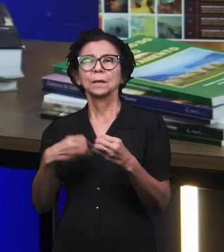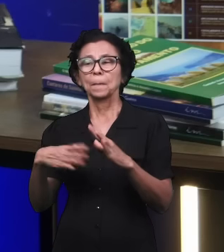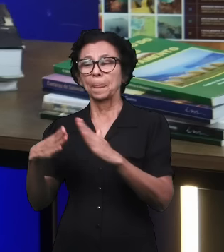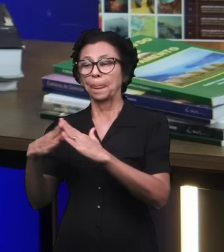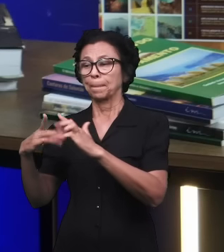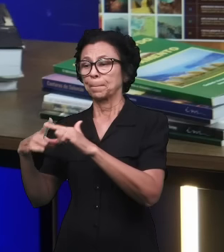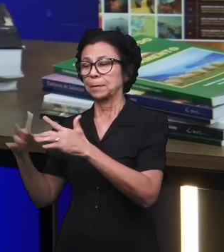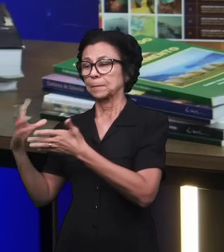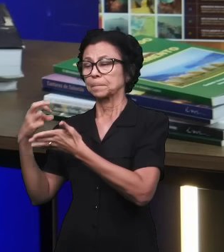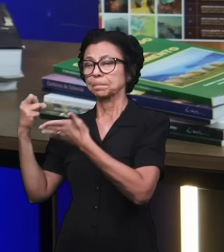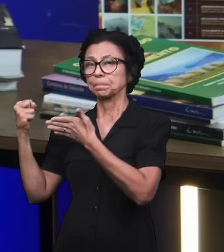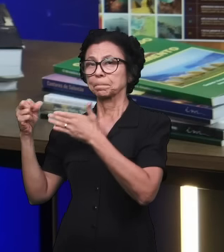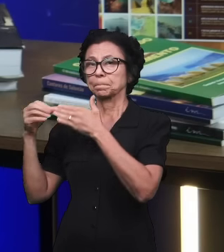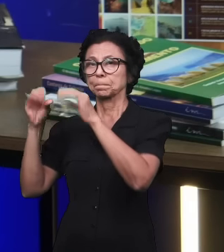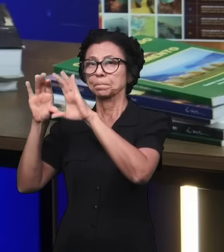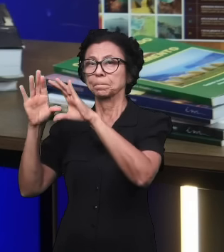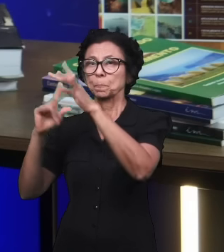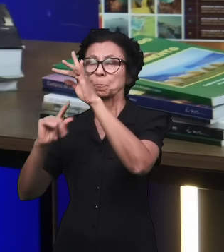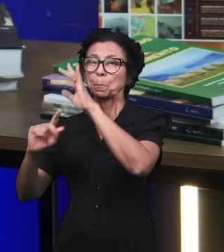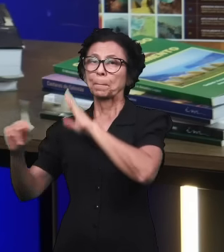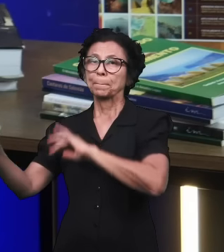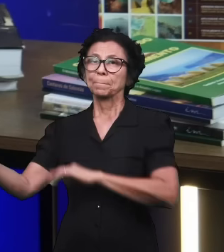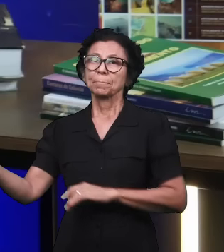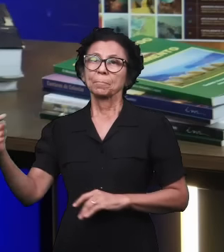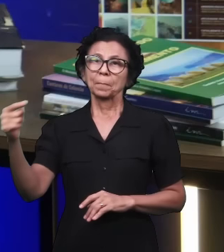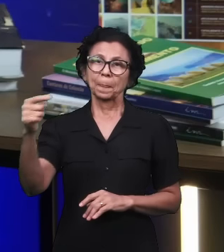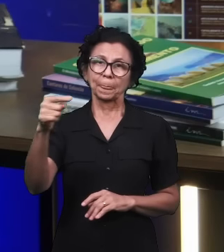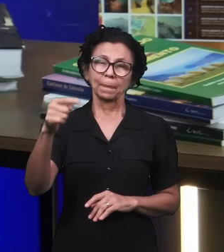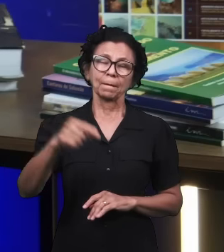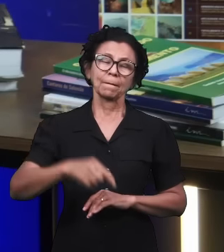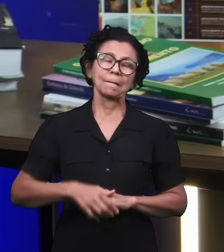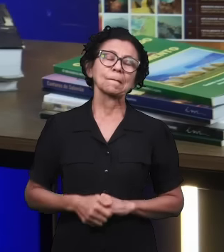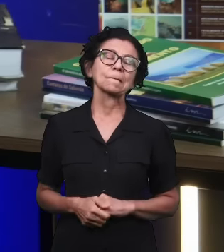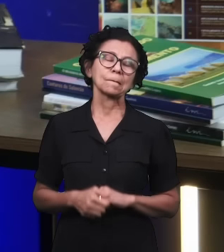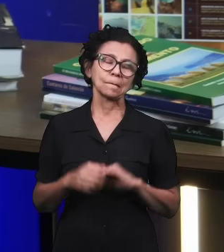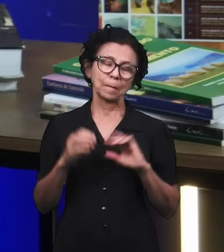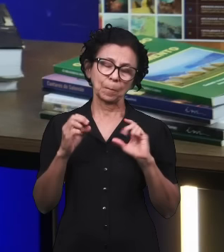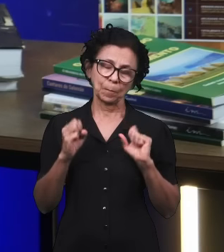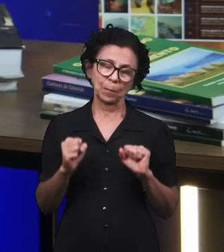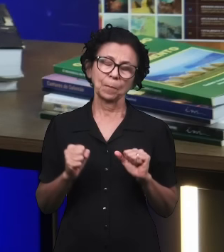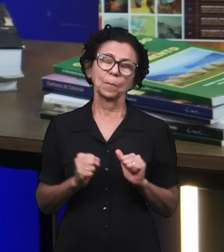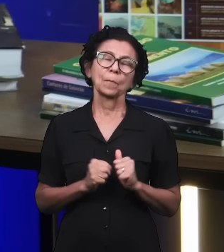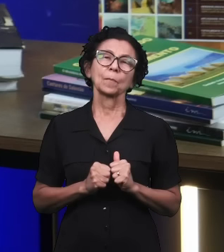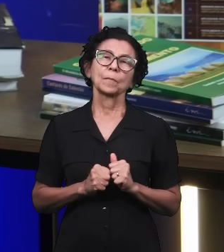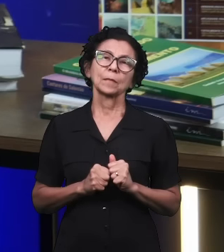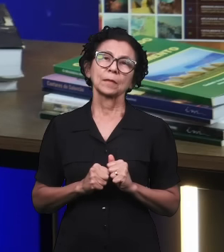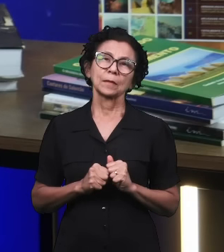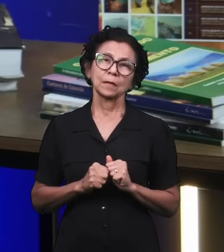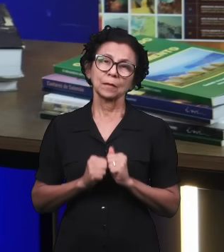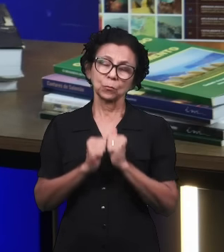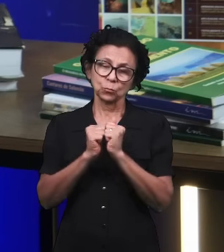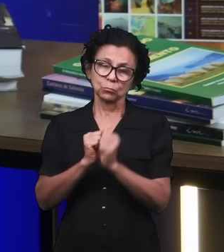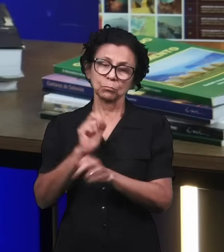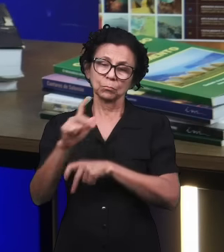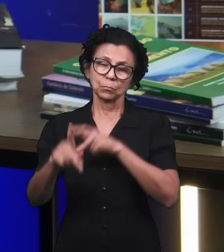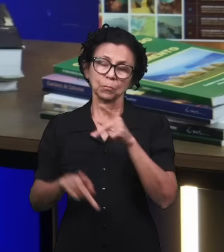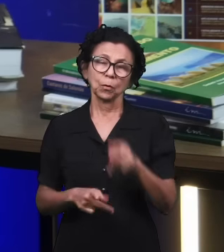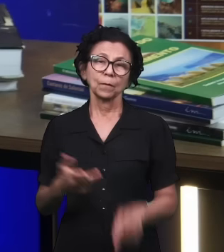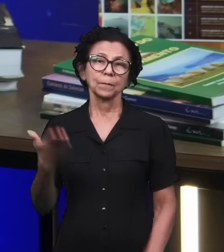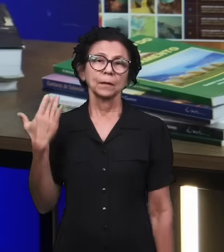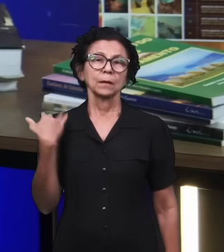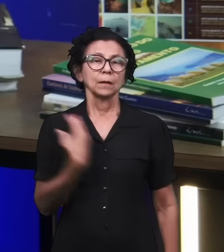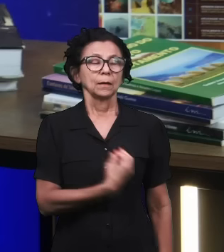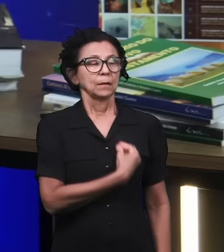eternidade. E você pode também fazer parte deste povo que um dia estava em trevas,